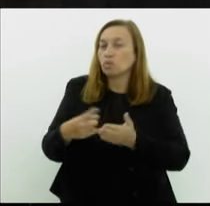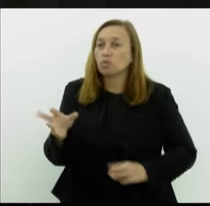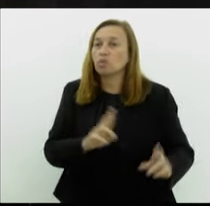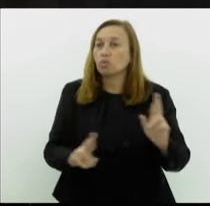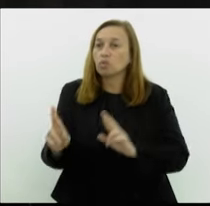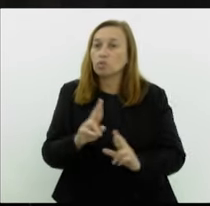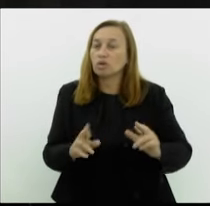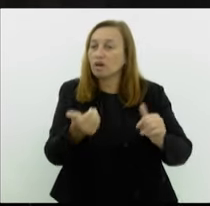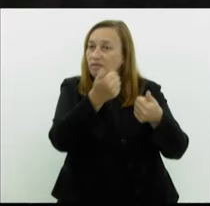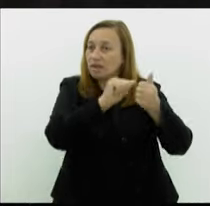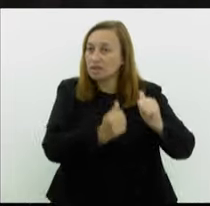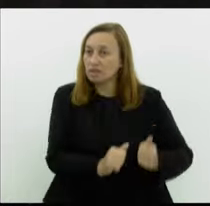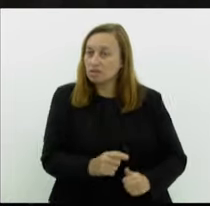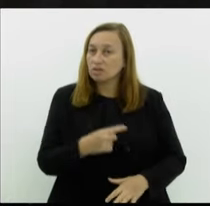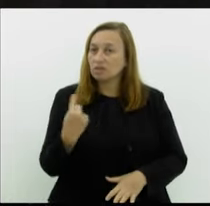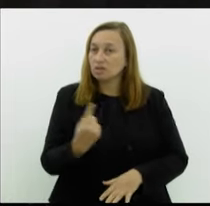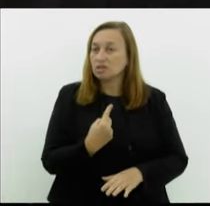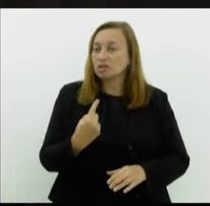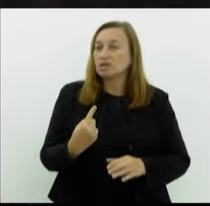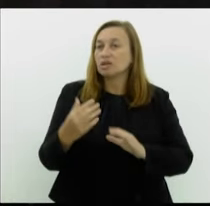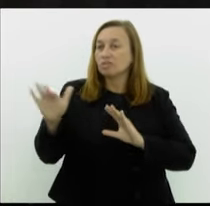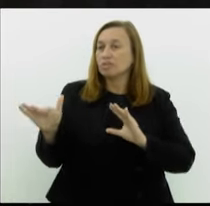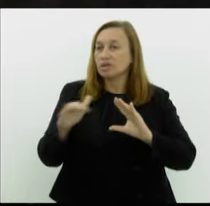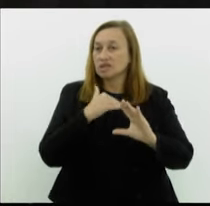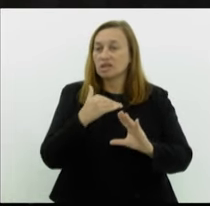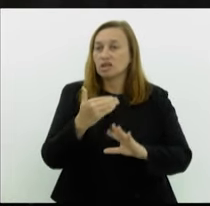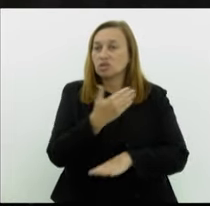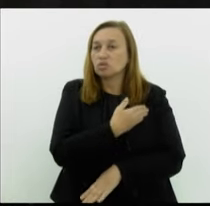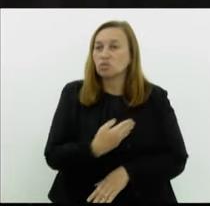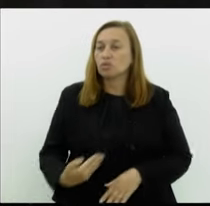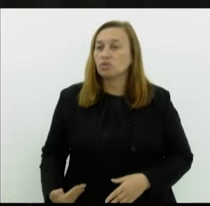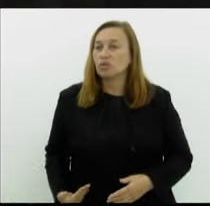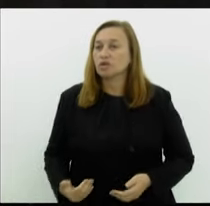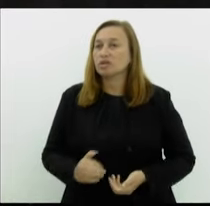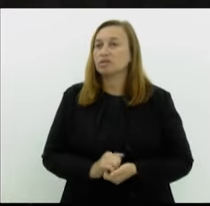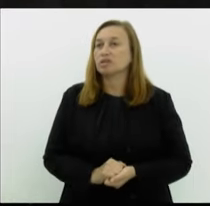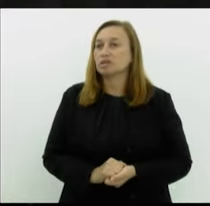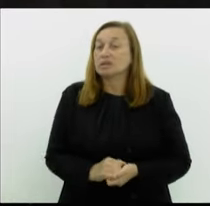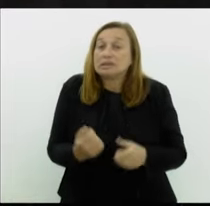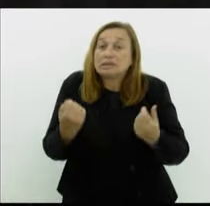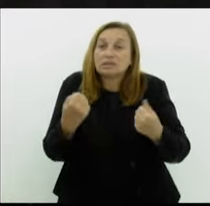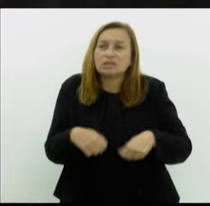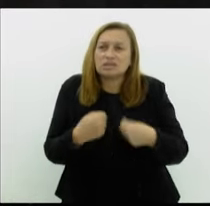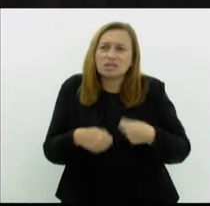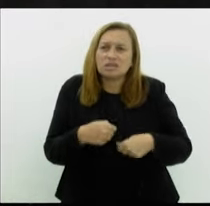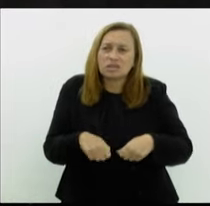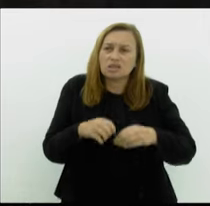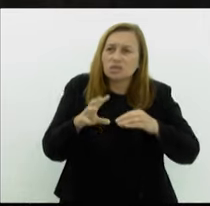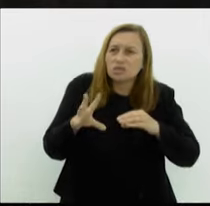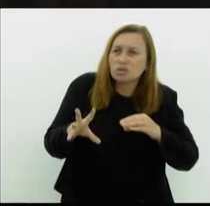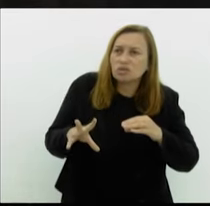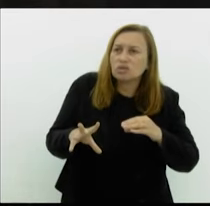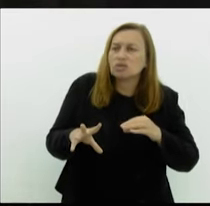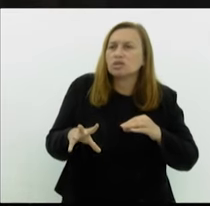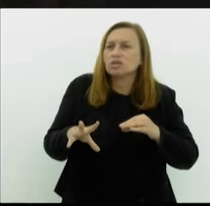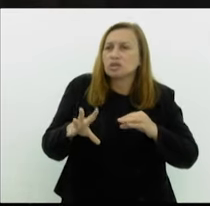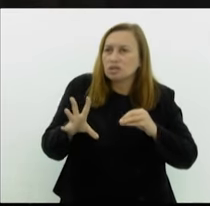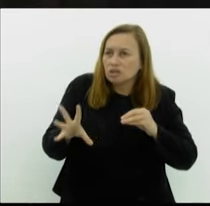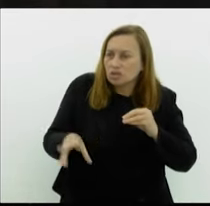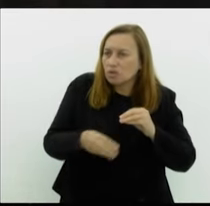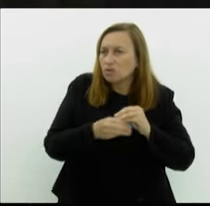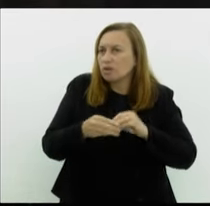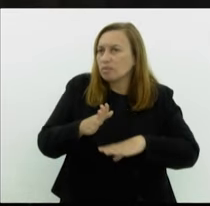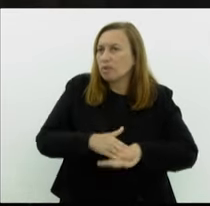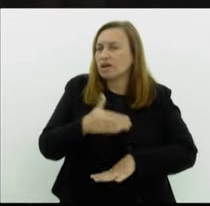que nós fizemos da mensagem do governo, que trata da necessidade de recomposição do quadro de profissionais de educação,